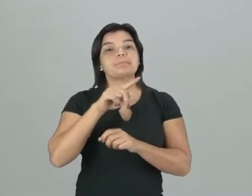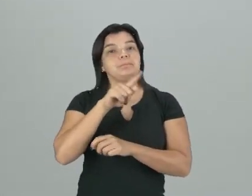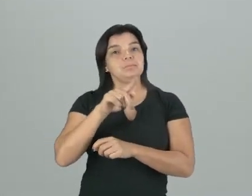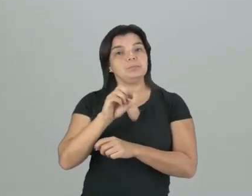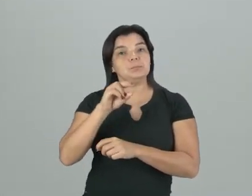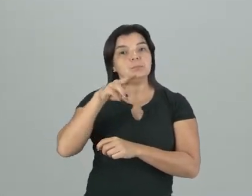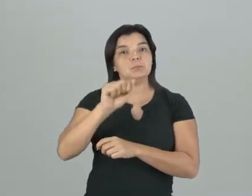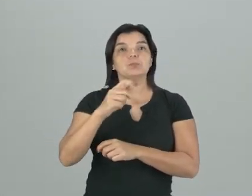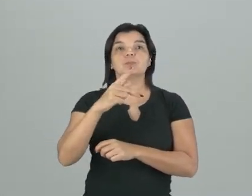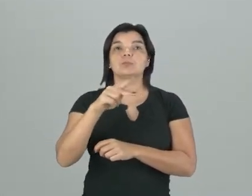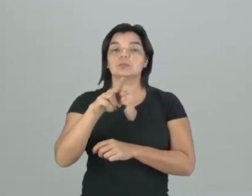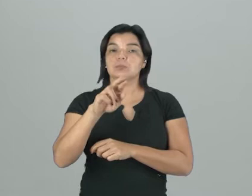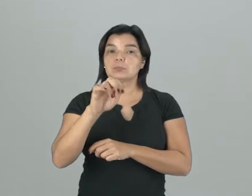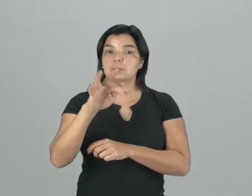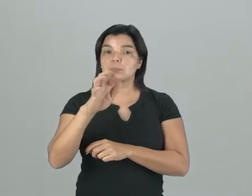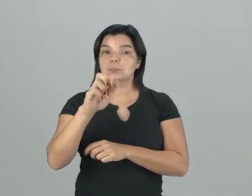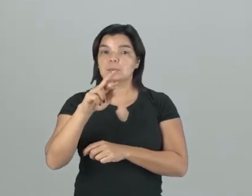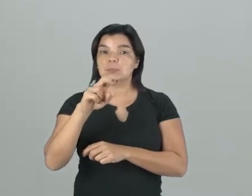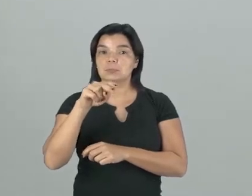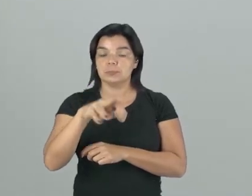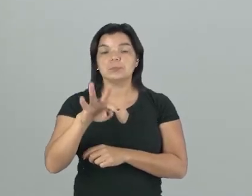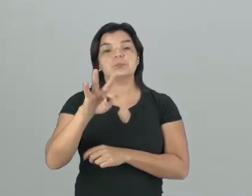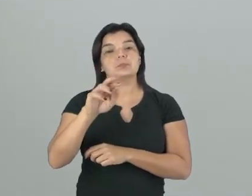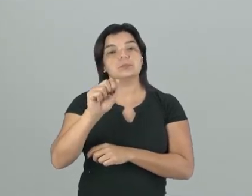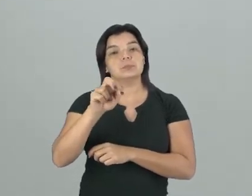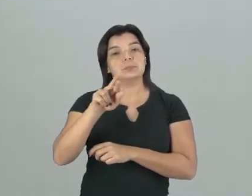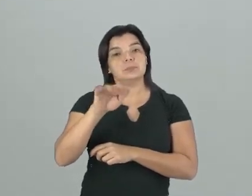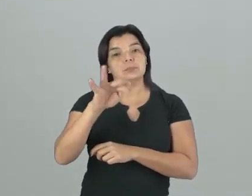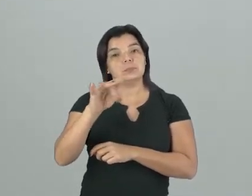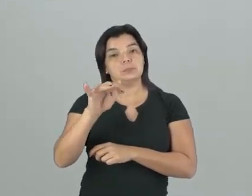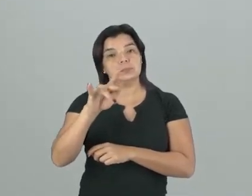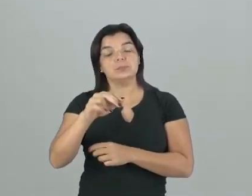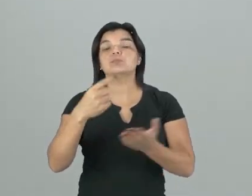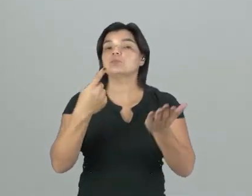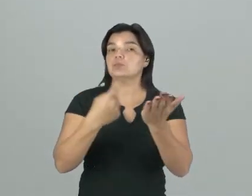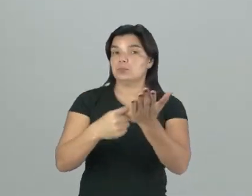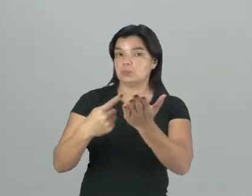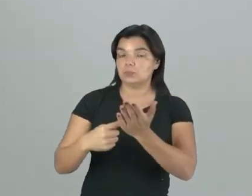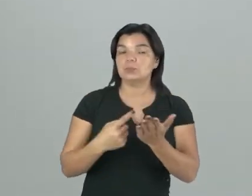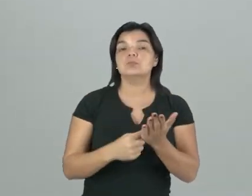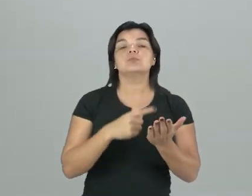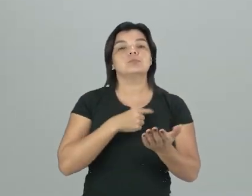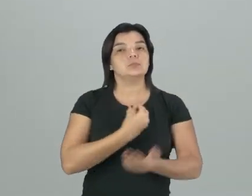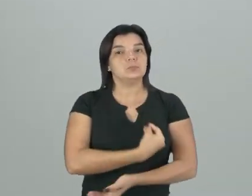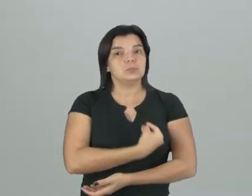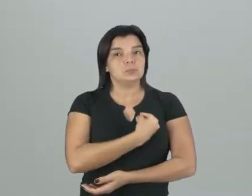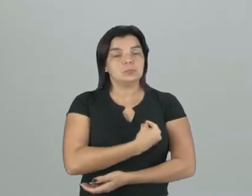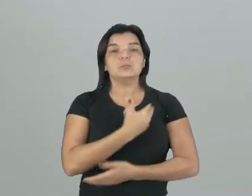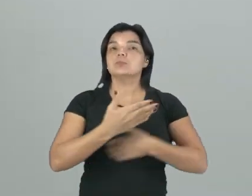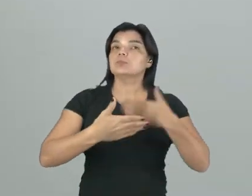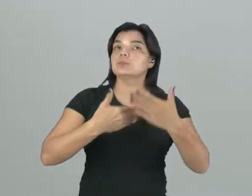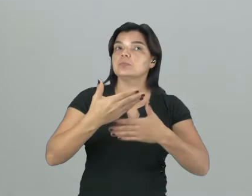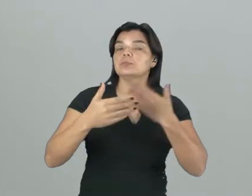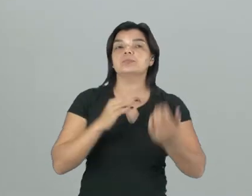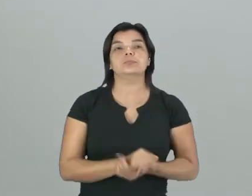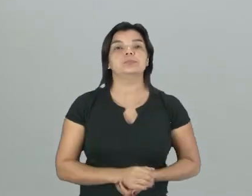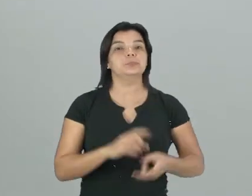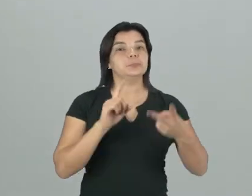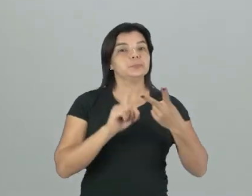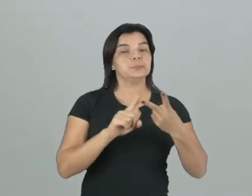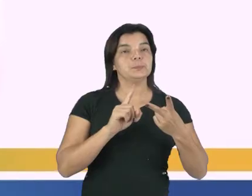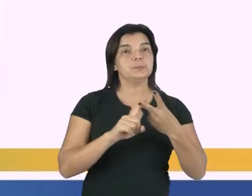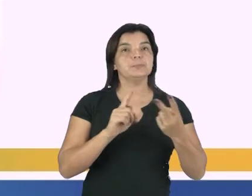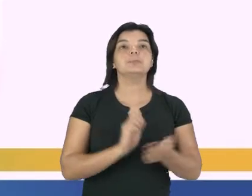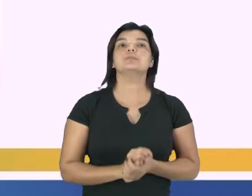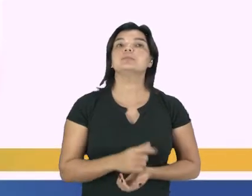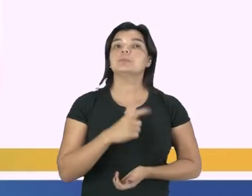zonas de preferências tarifárias. Isso geralmente em comum acordo com quem está envolvido nesse processo. Em